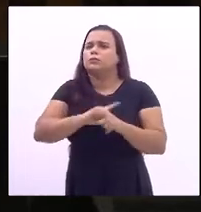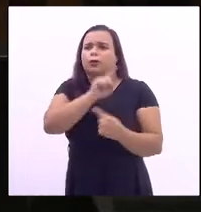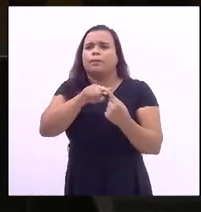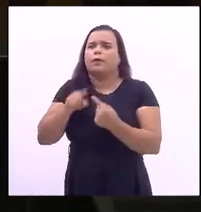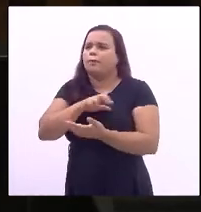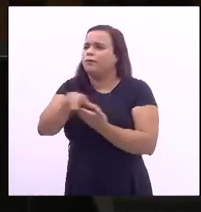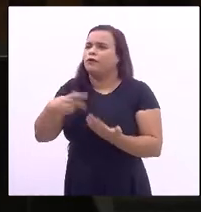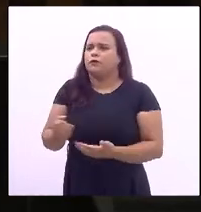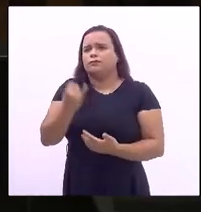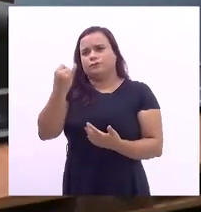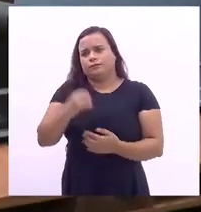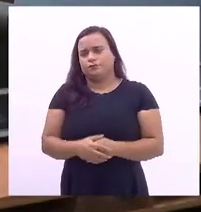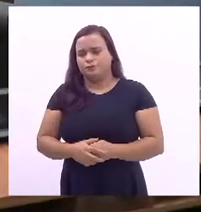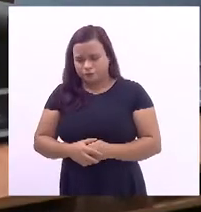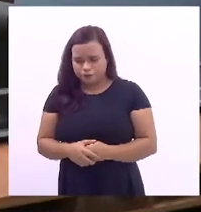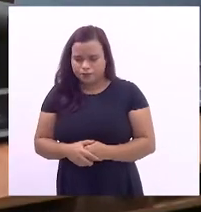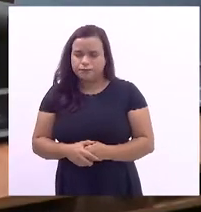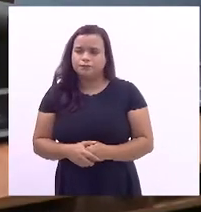outras finalidades relevantes